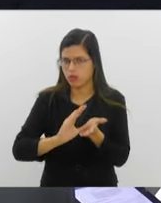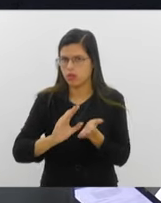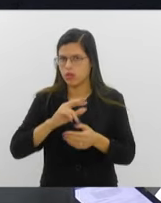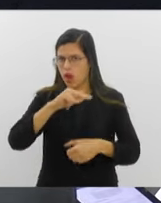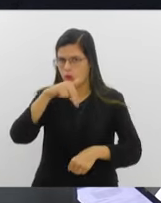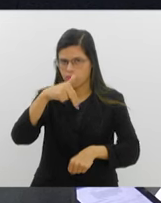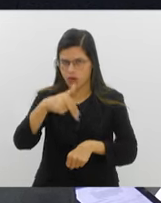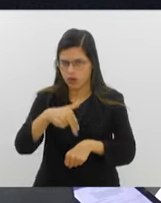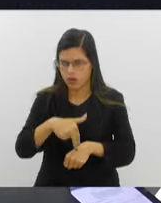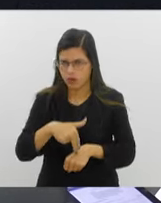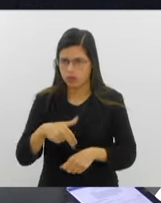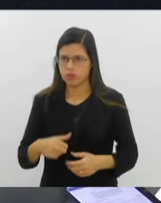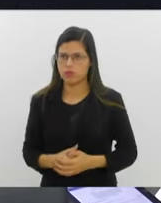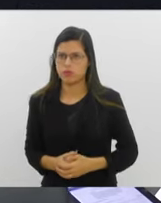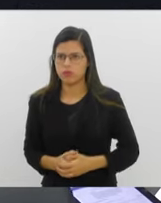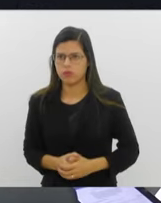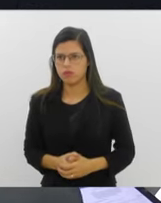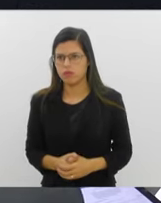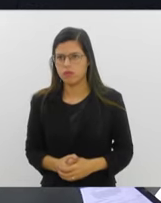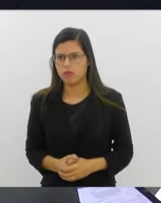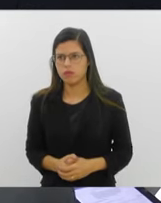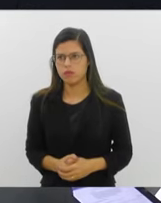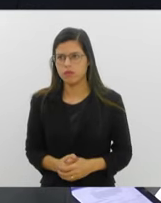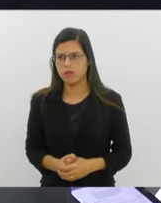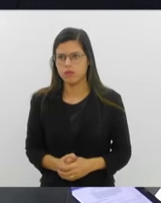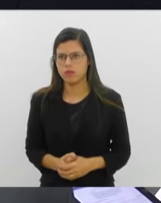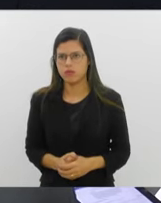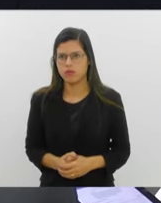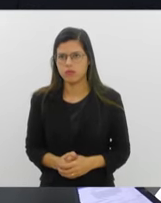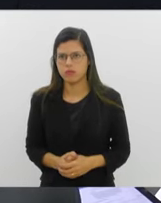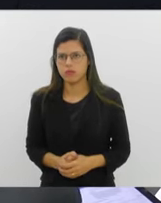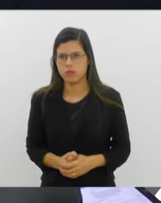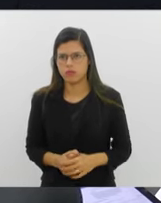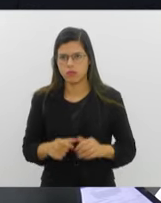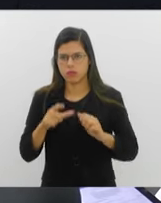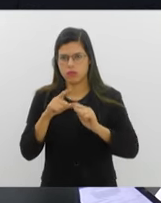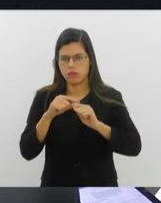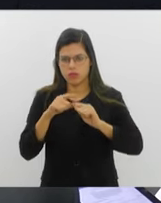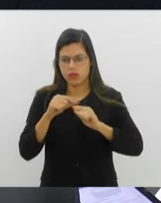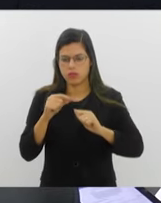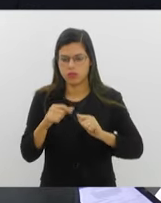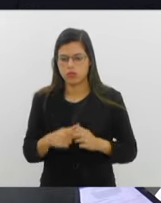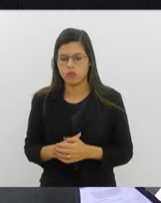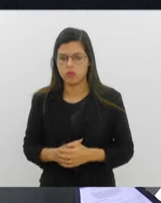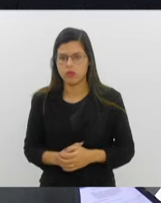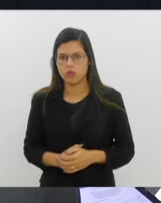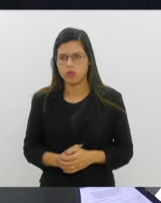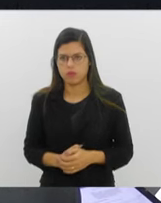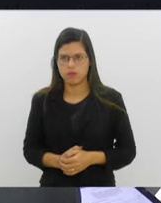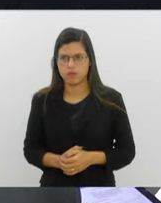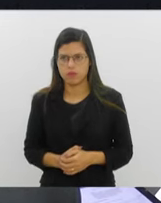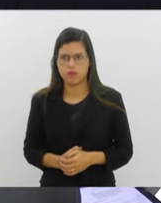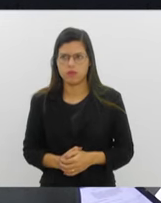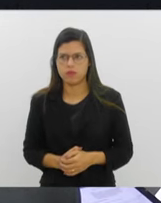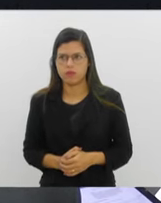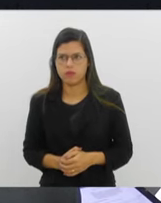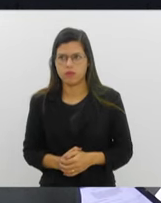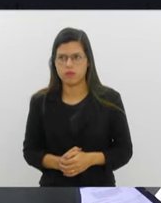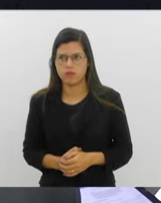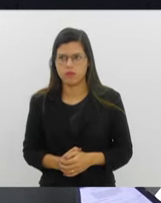Só se for da Estadual, estou na Federal. Artigo... Deixa eu ver. Deixa eu chegar